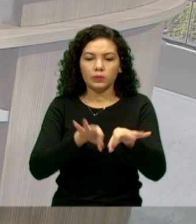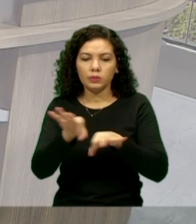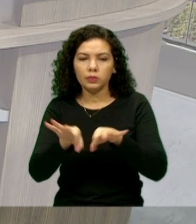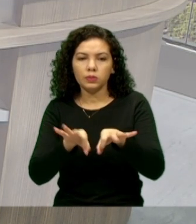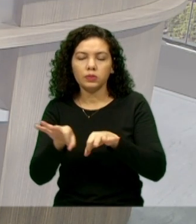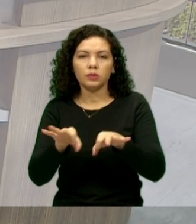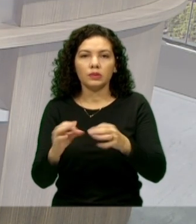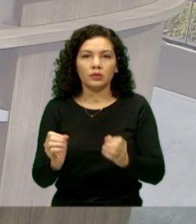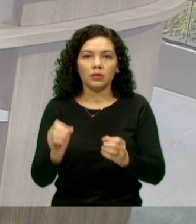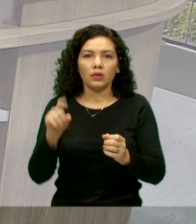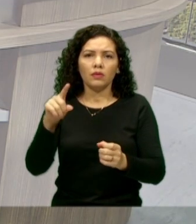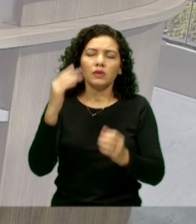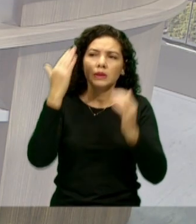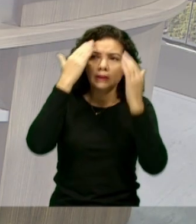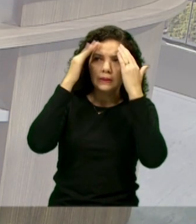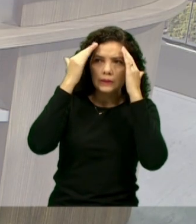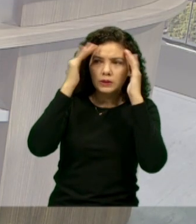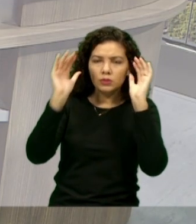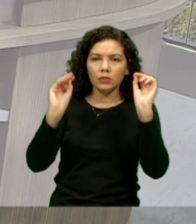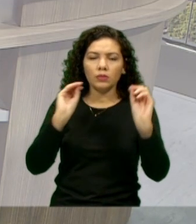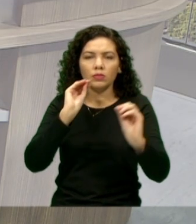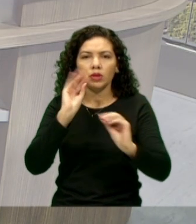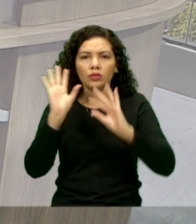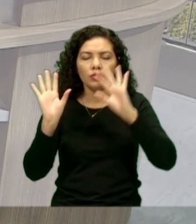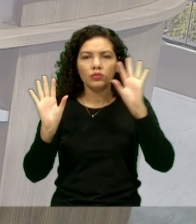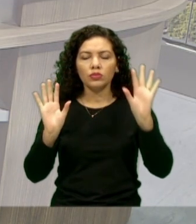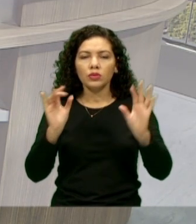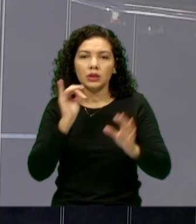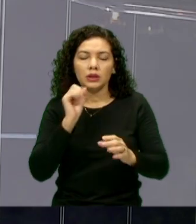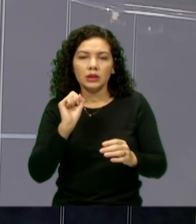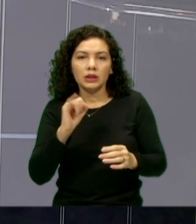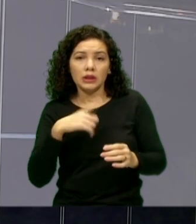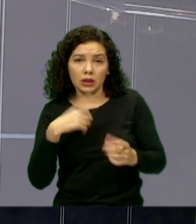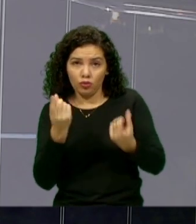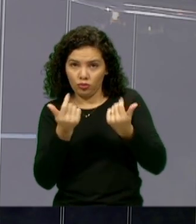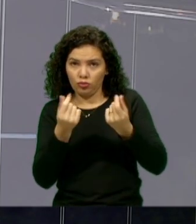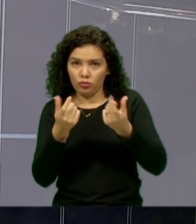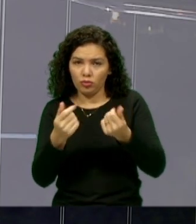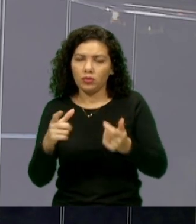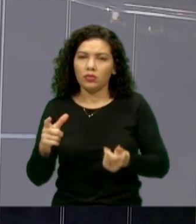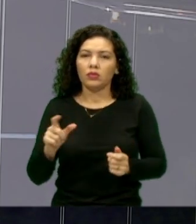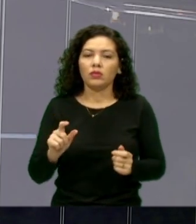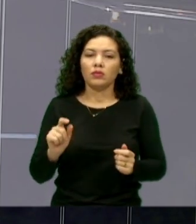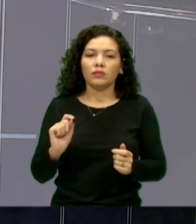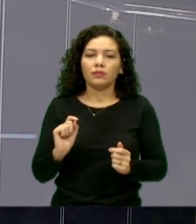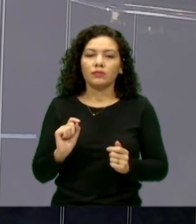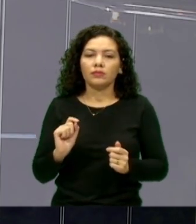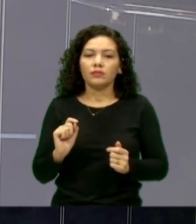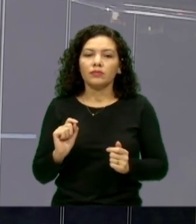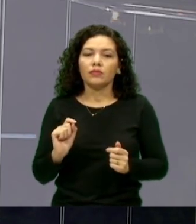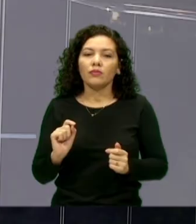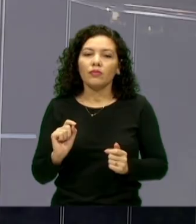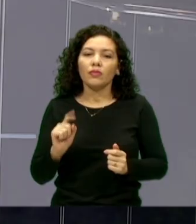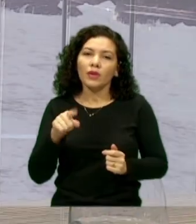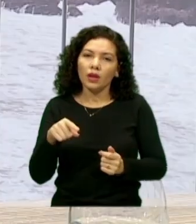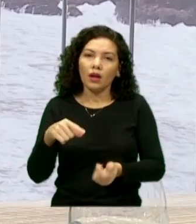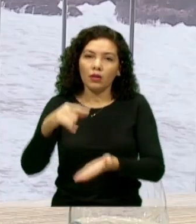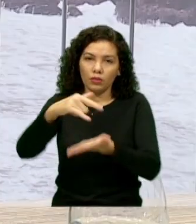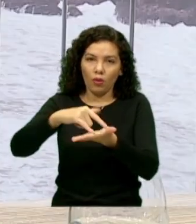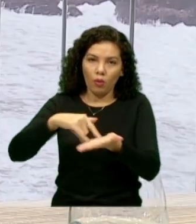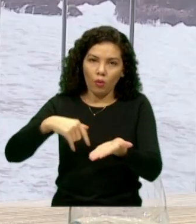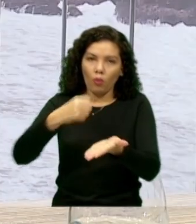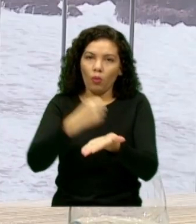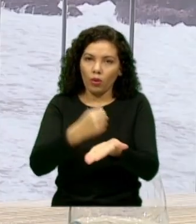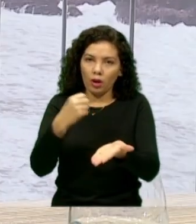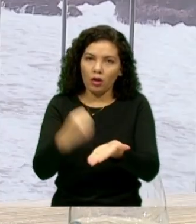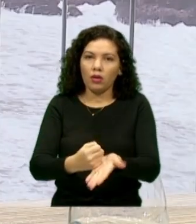No entendimento de vocês, se existe dinheiro para se contratar uma